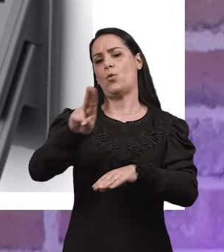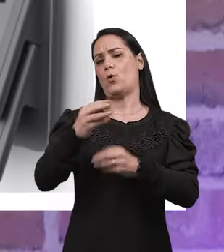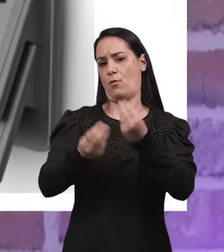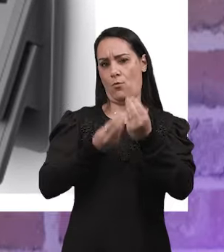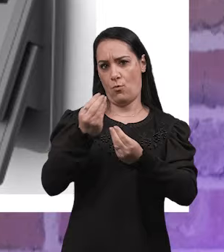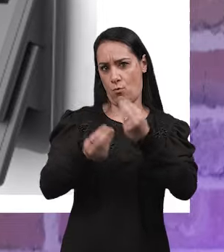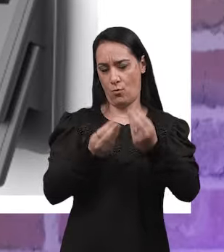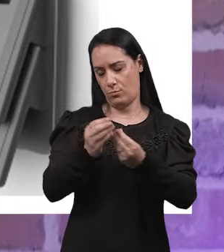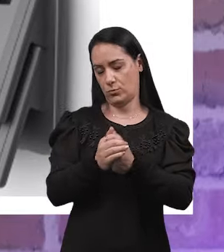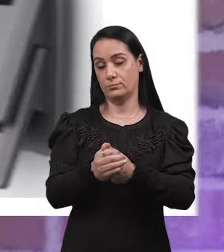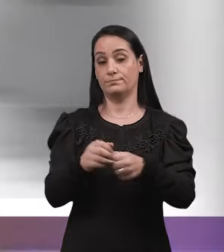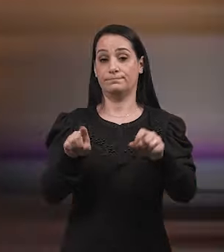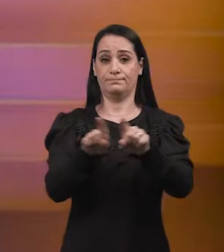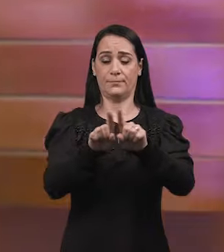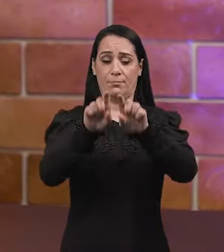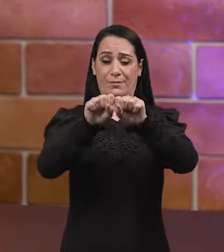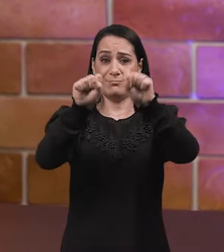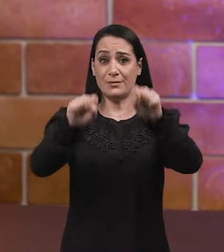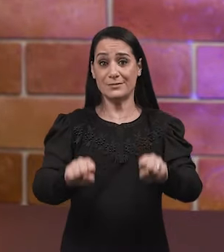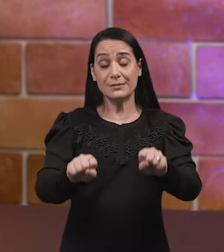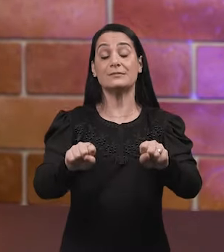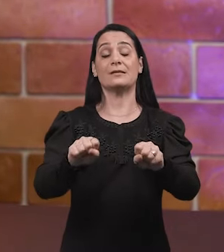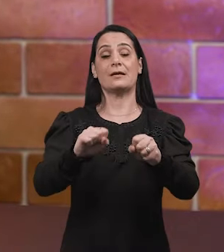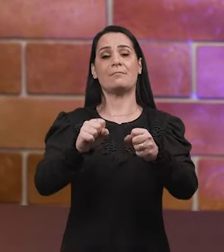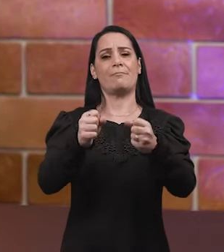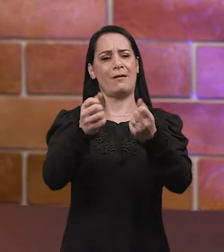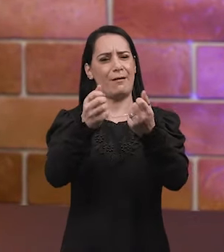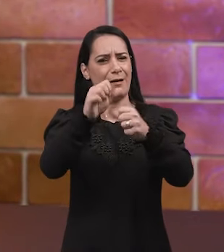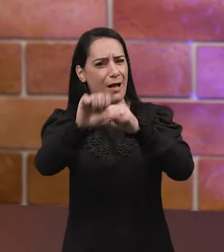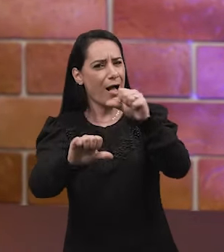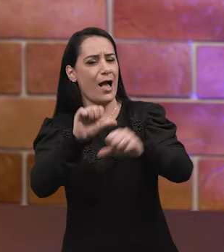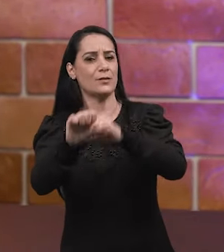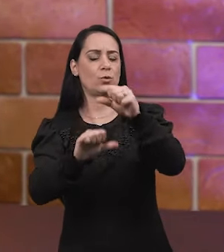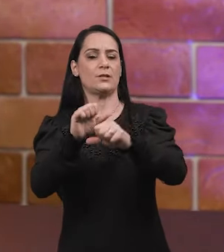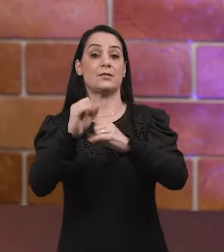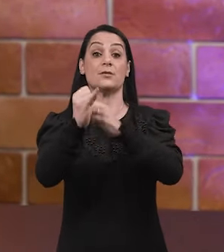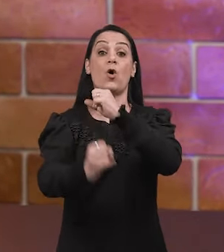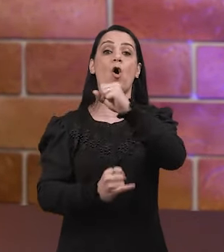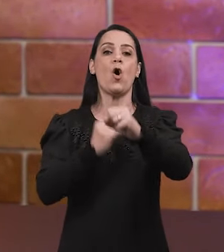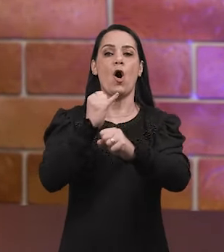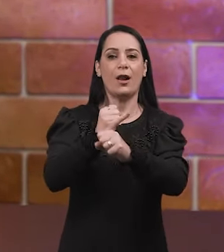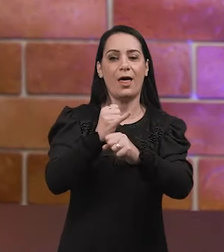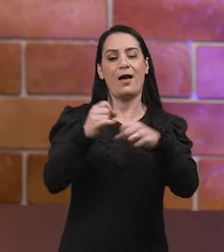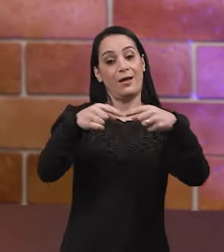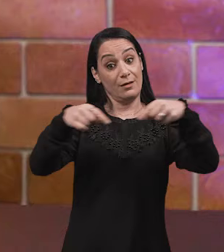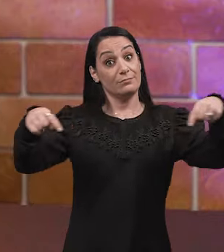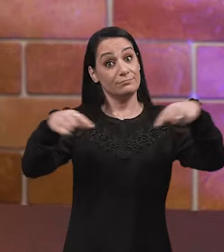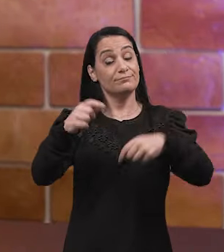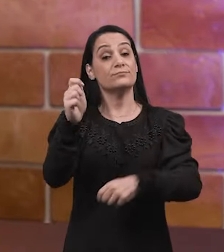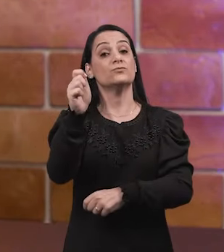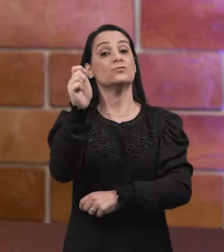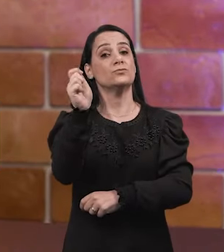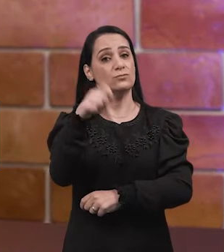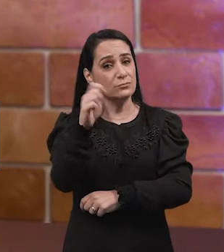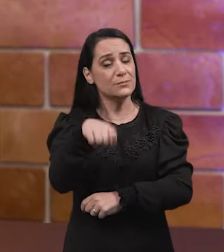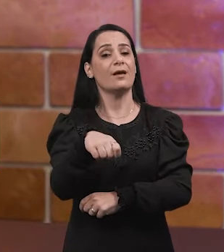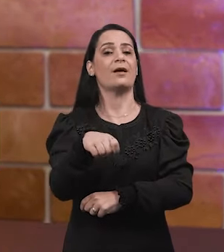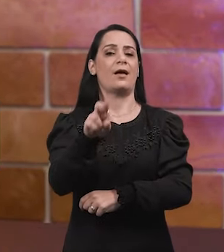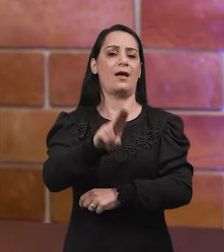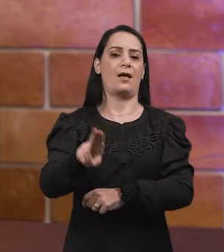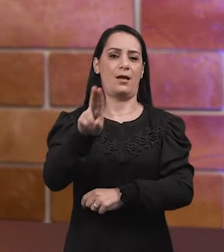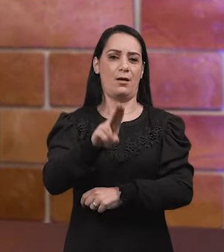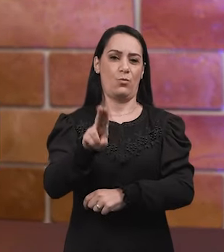horas, dependendo do seu uso. A atualização do sistema pode ser feita online, através do MDM, Mobile